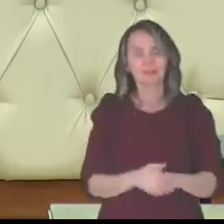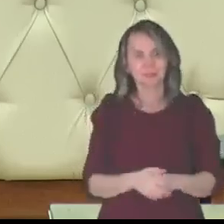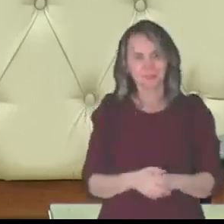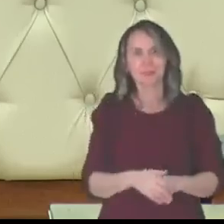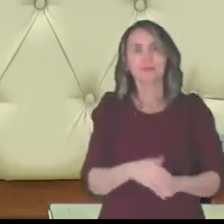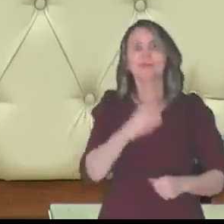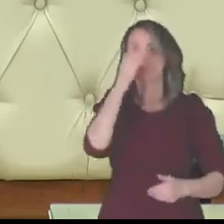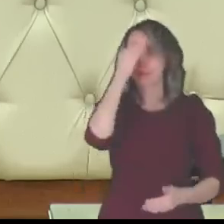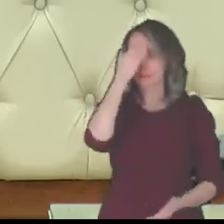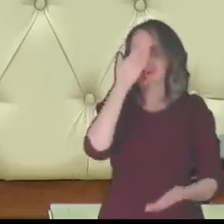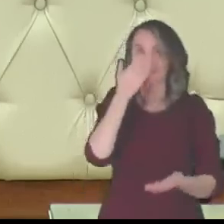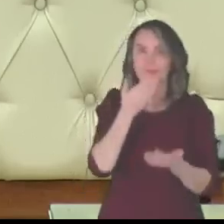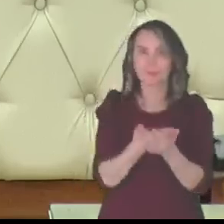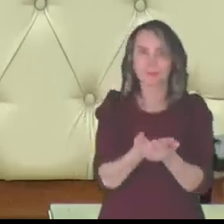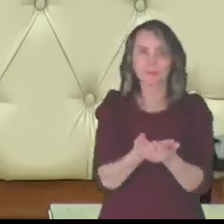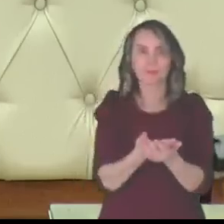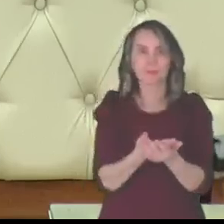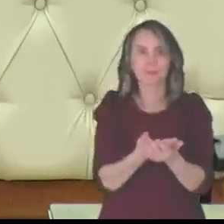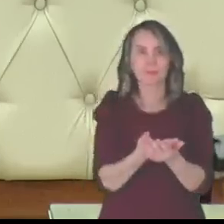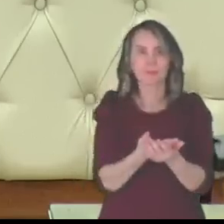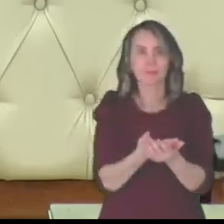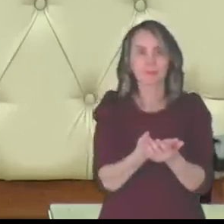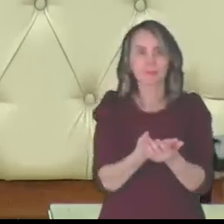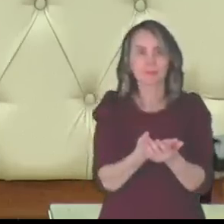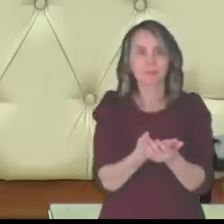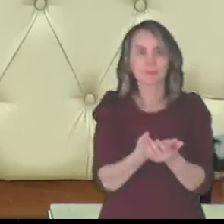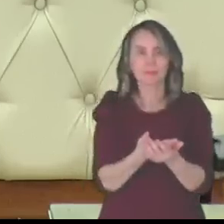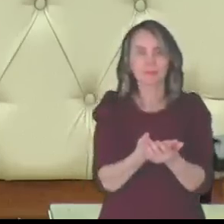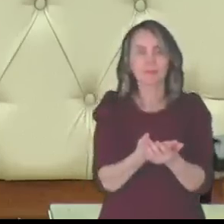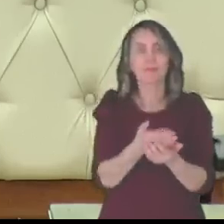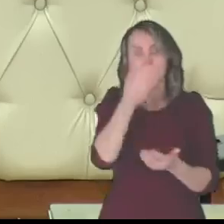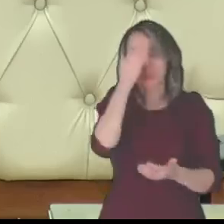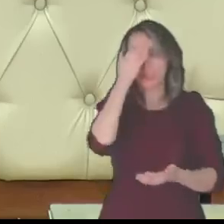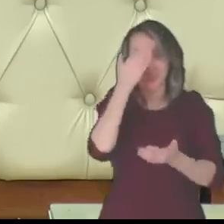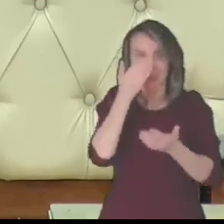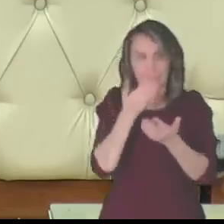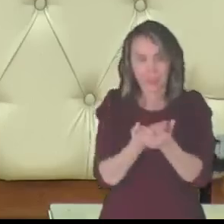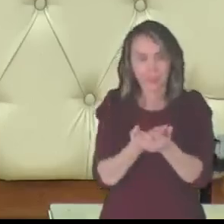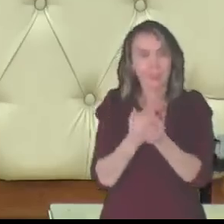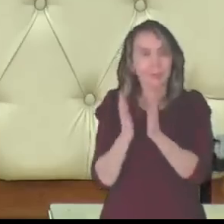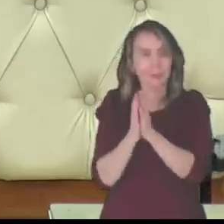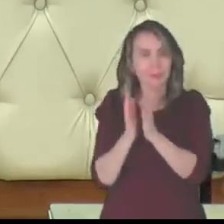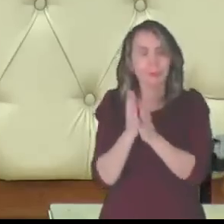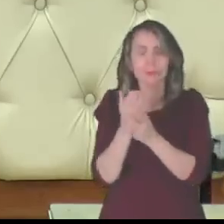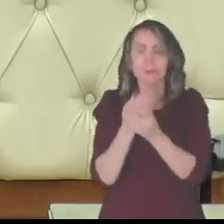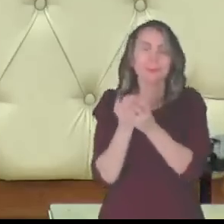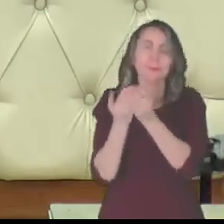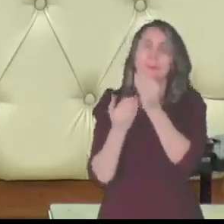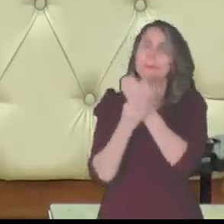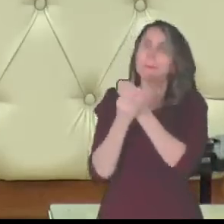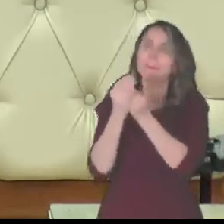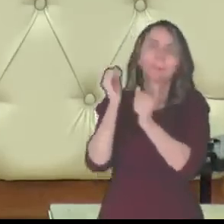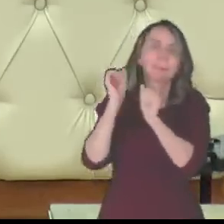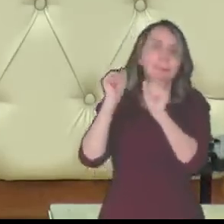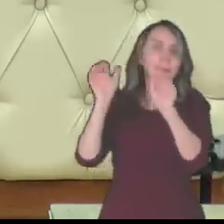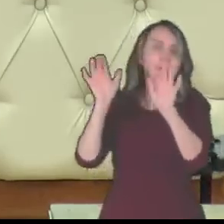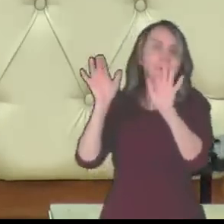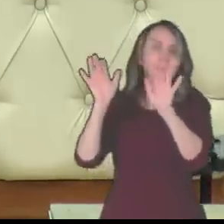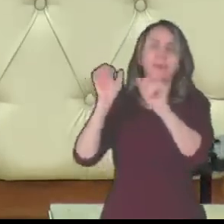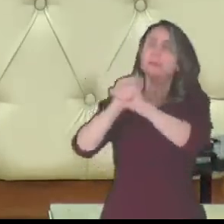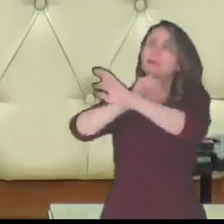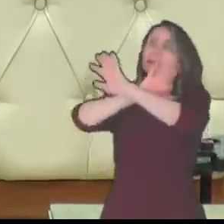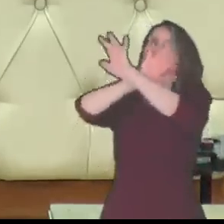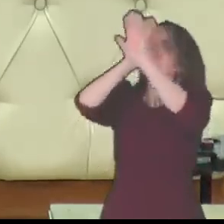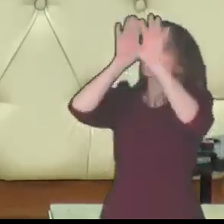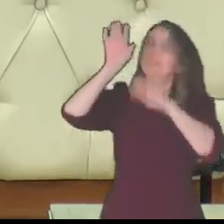quem acredita quem crê no monte do incenso quem crer no oteiro do incenso levante a mão e deu um glória para Deus mais forte